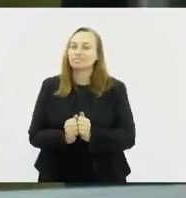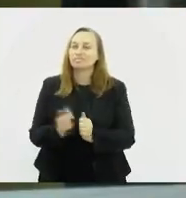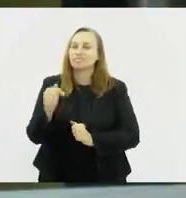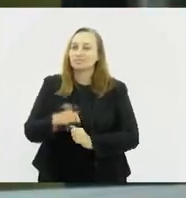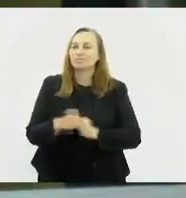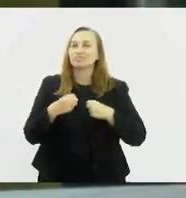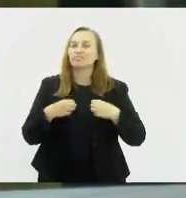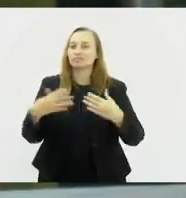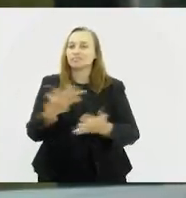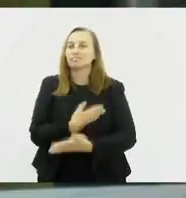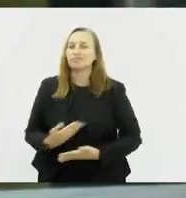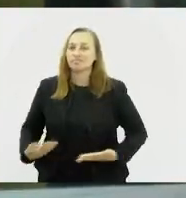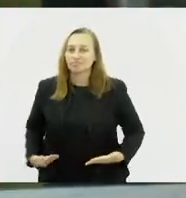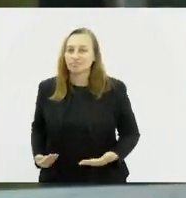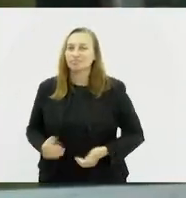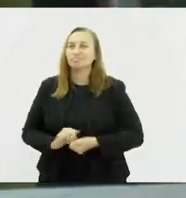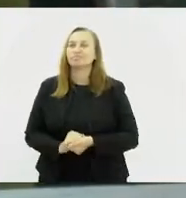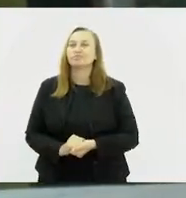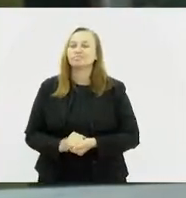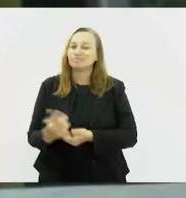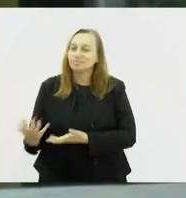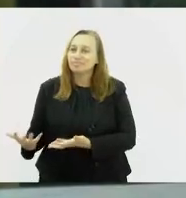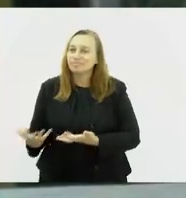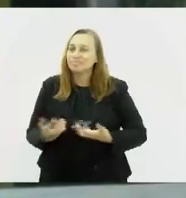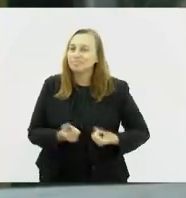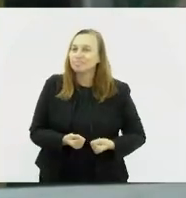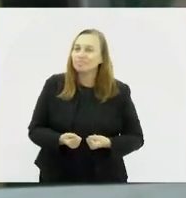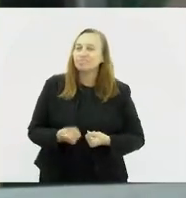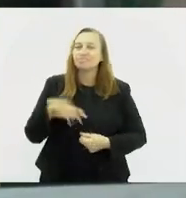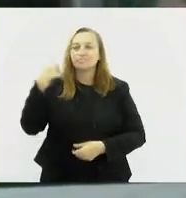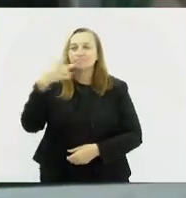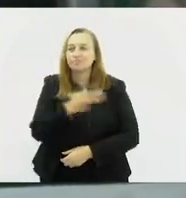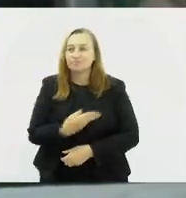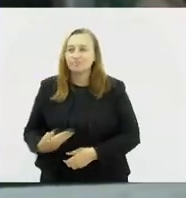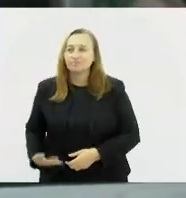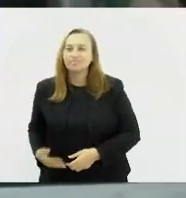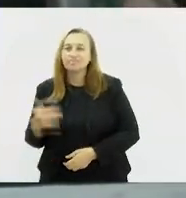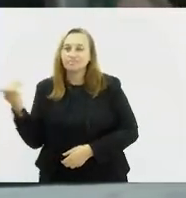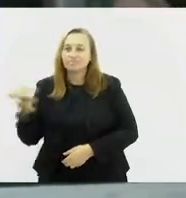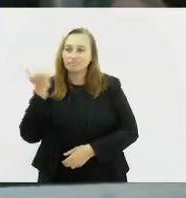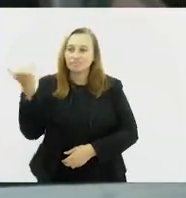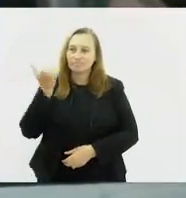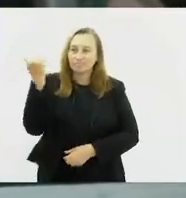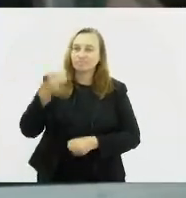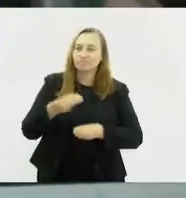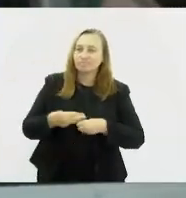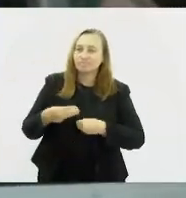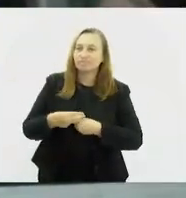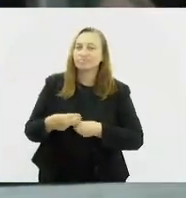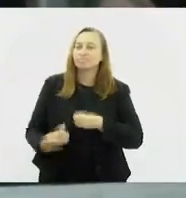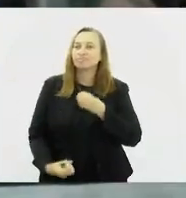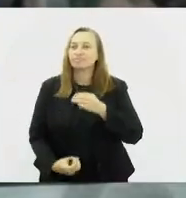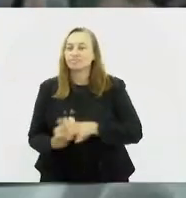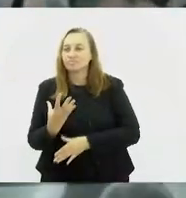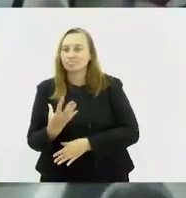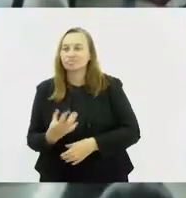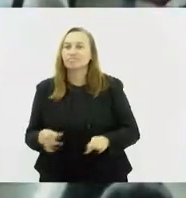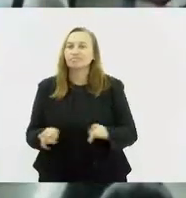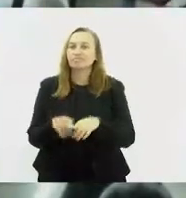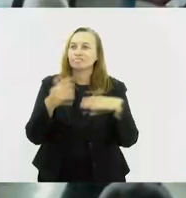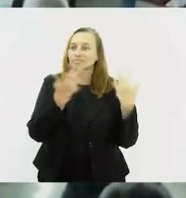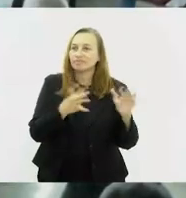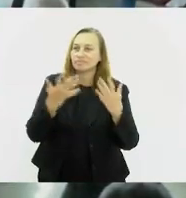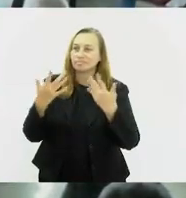audiência pública e recebendo, né, as políticas públicas importantes que o município promove. Cumprimento também